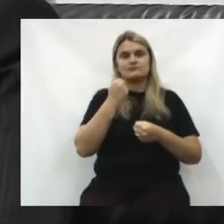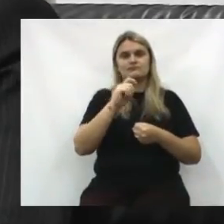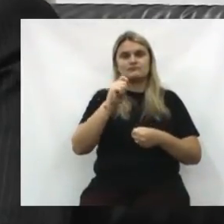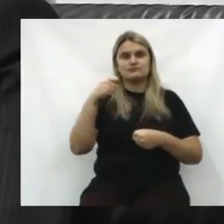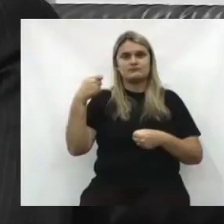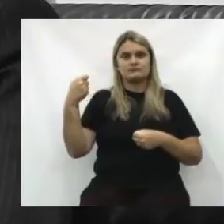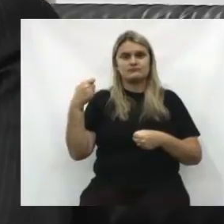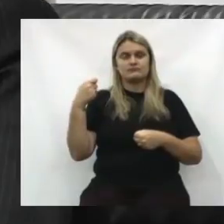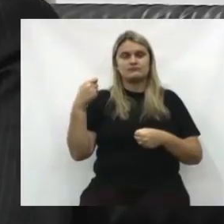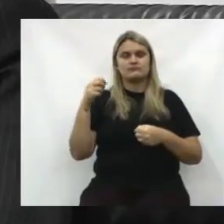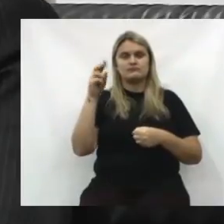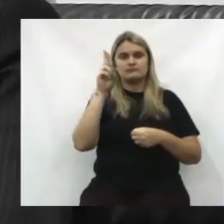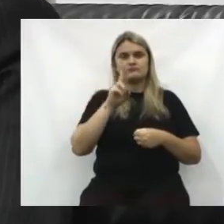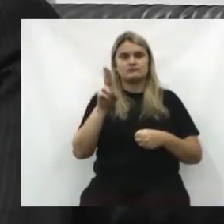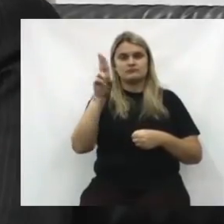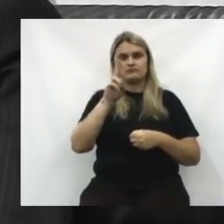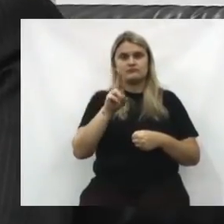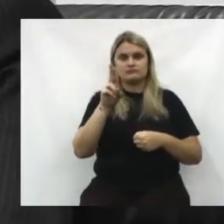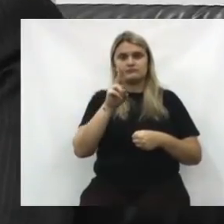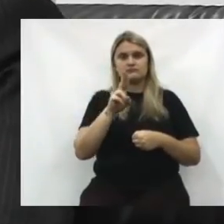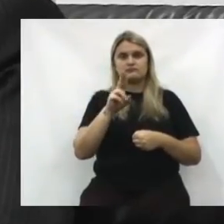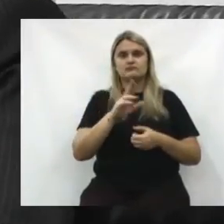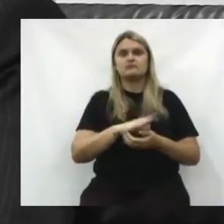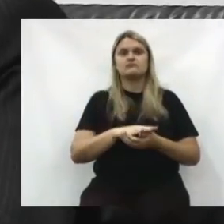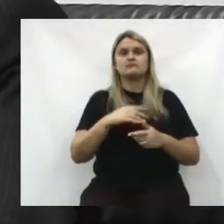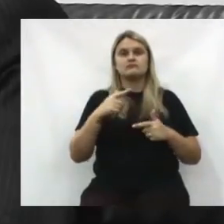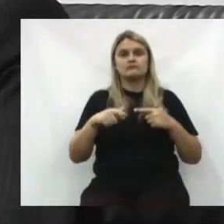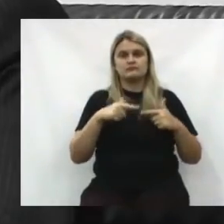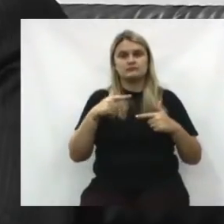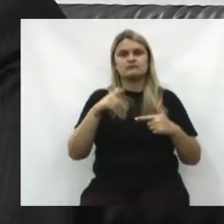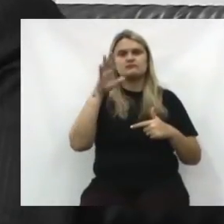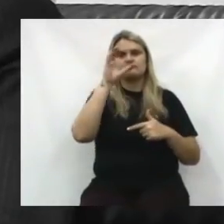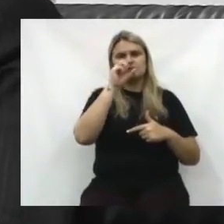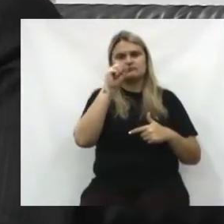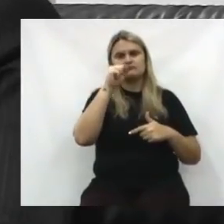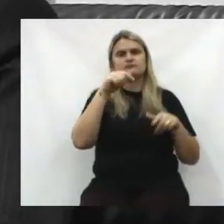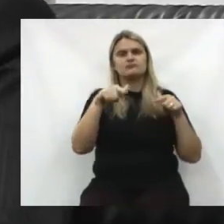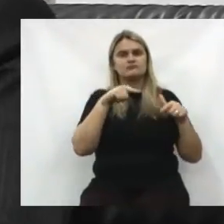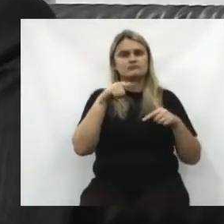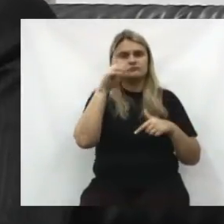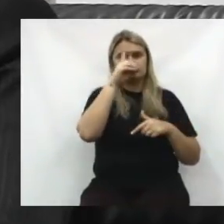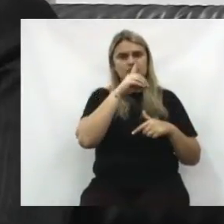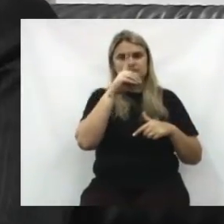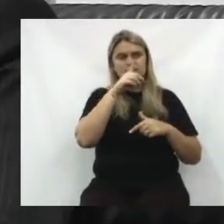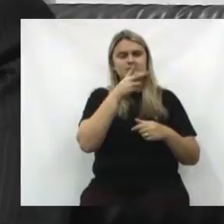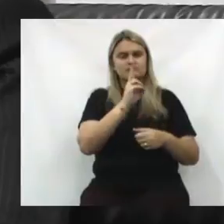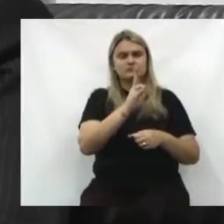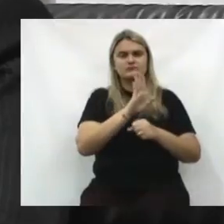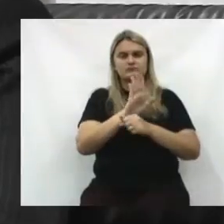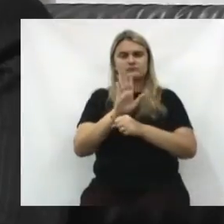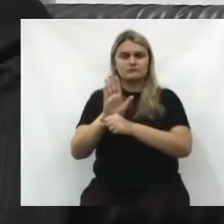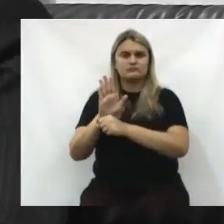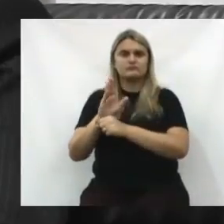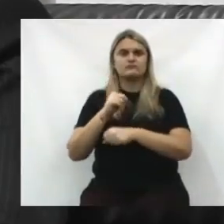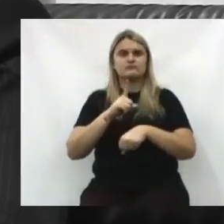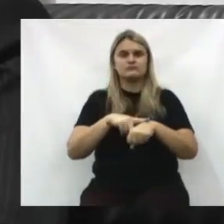muito para que aquela associação seja utilizada, trabalha no sábado, no